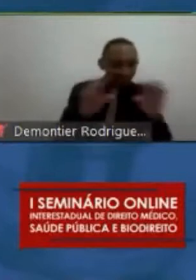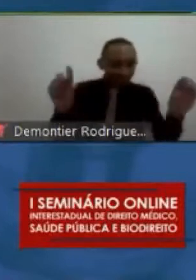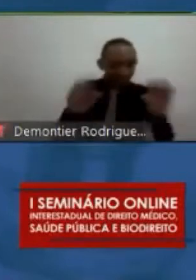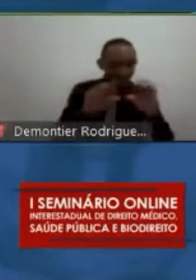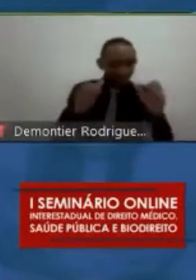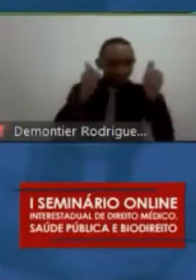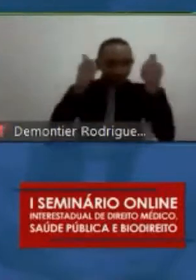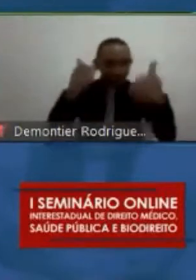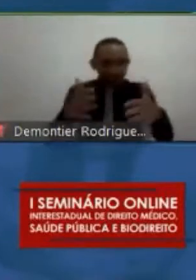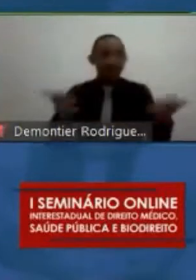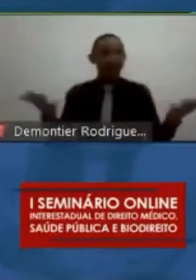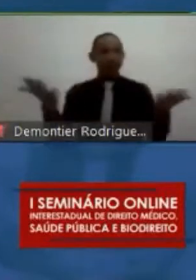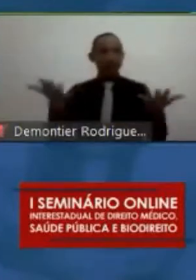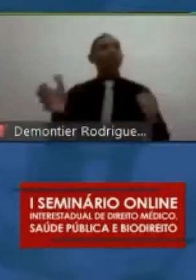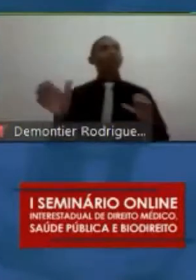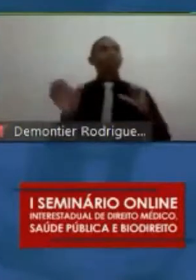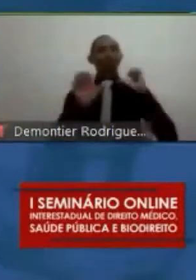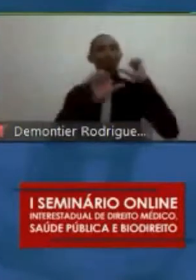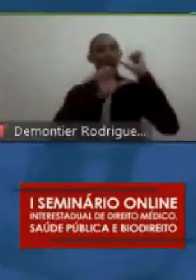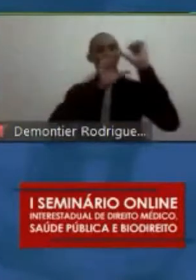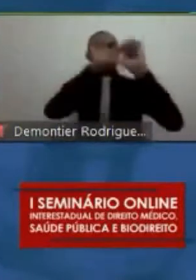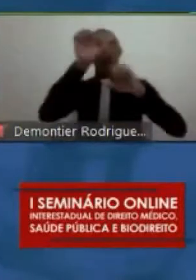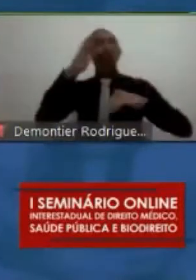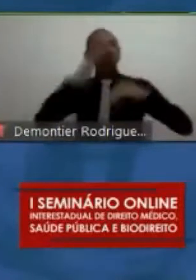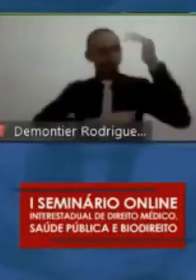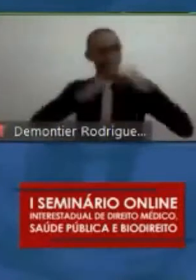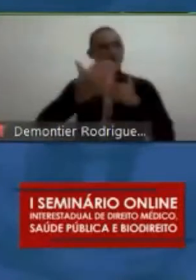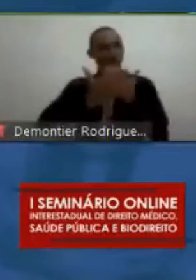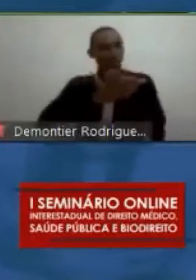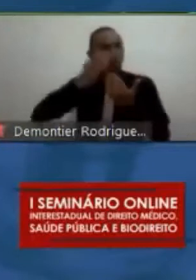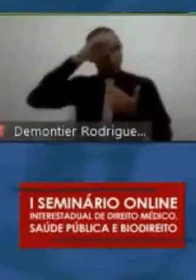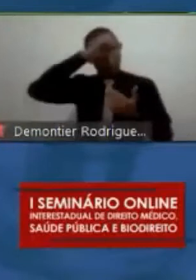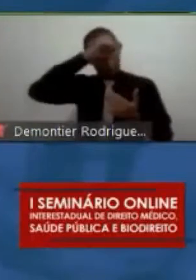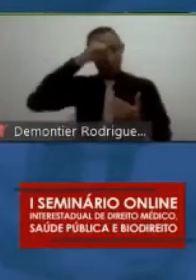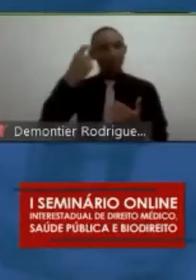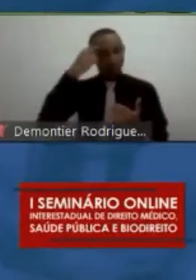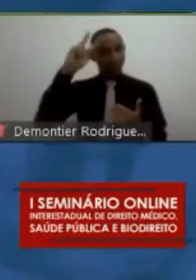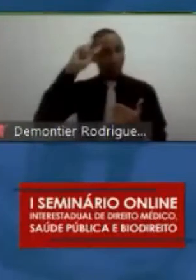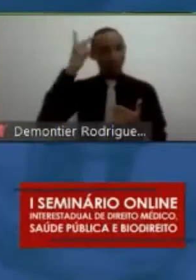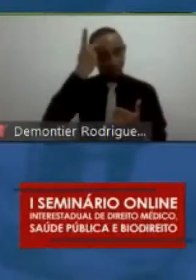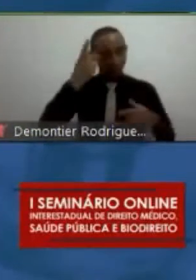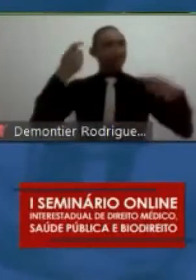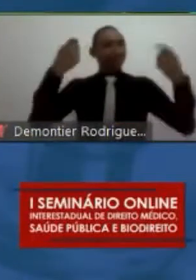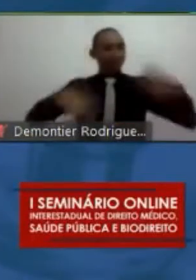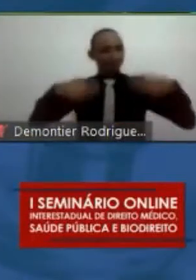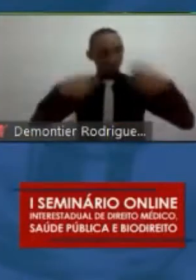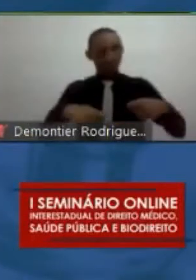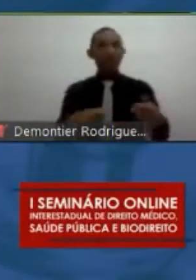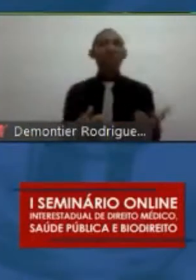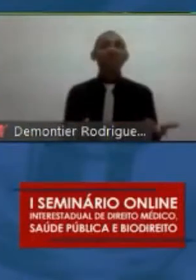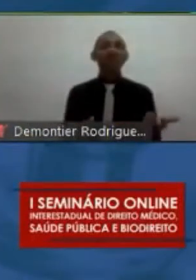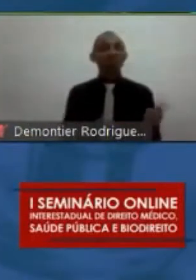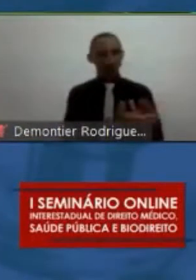slide, que diz: os tempos mudaram, atualize seus conceitos. Isso que nós estamos fazendo, e deixo aqui muito o elogio